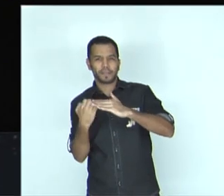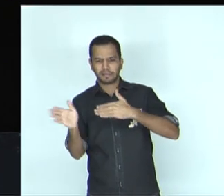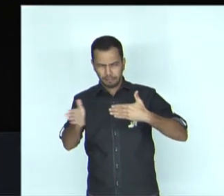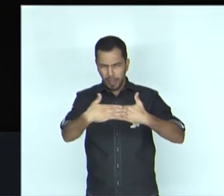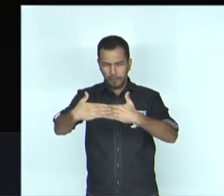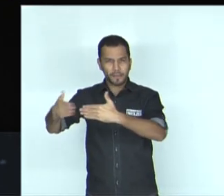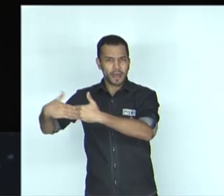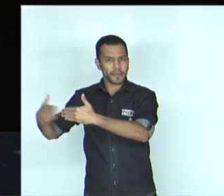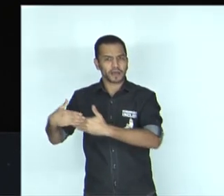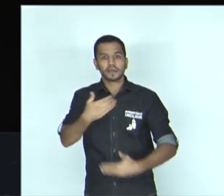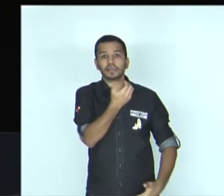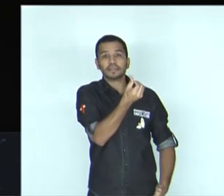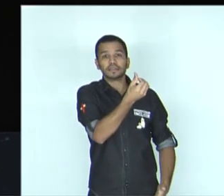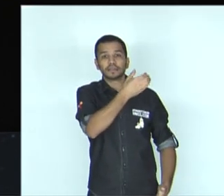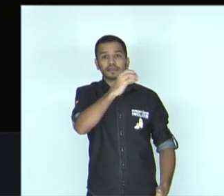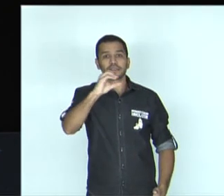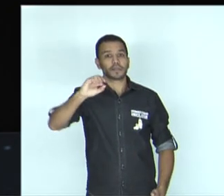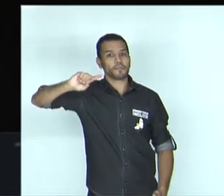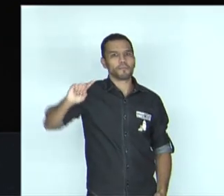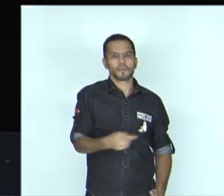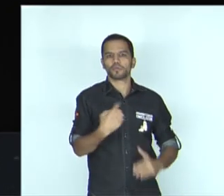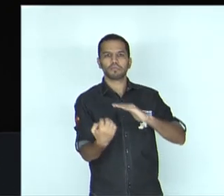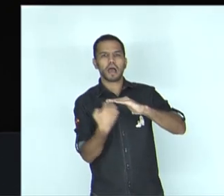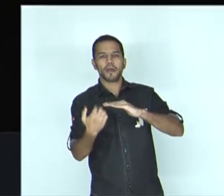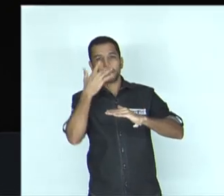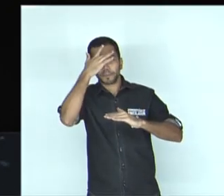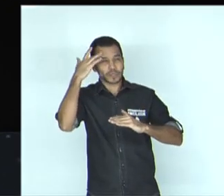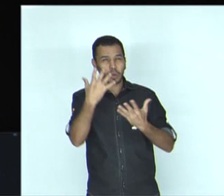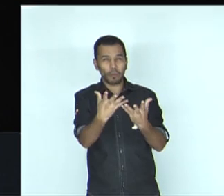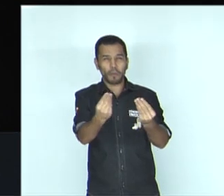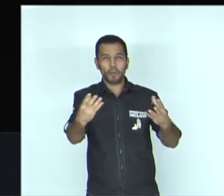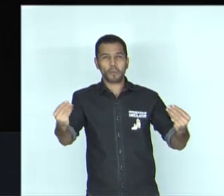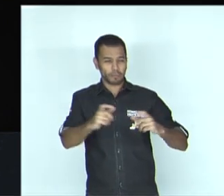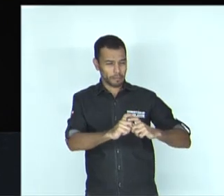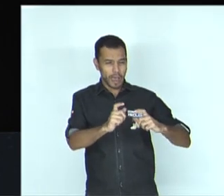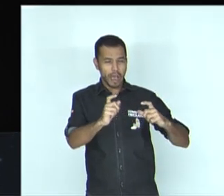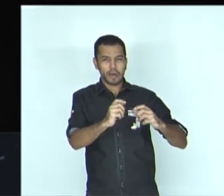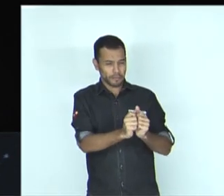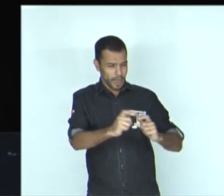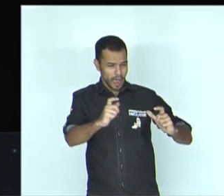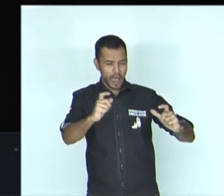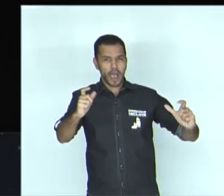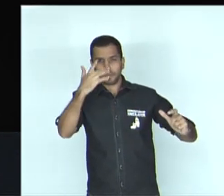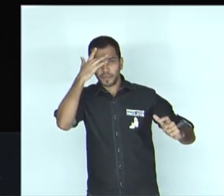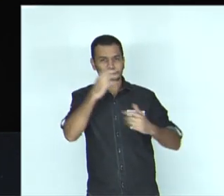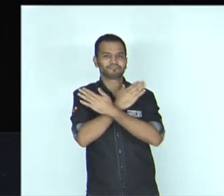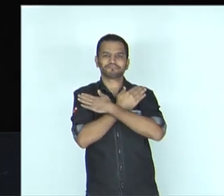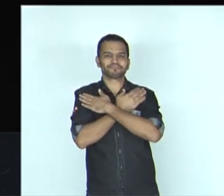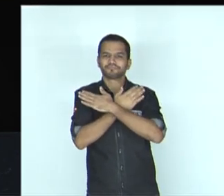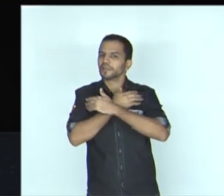previsão. Mais 5, 6 milhões de desempregados, podendo chegar a mais 9.